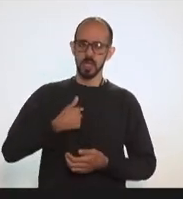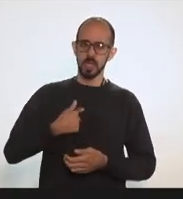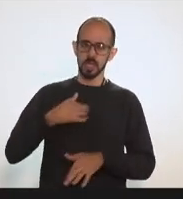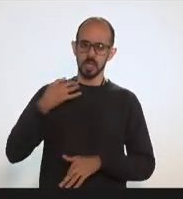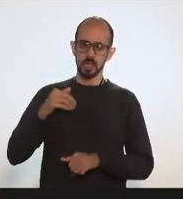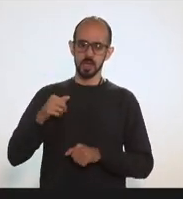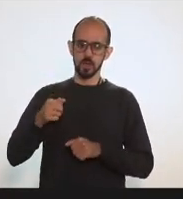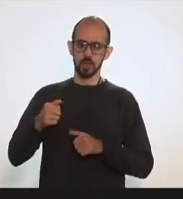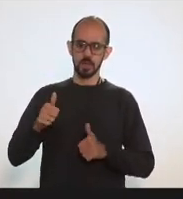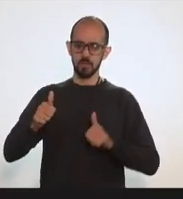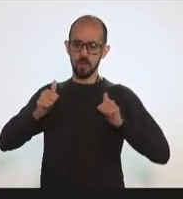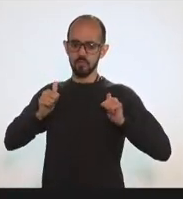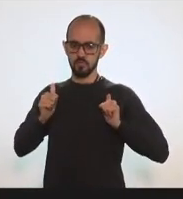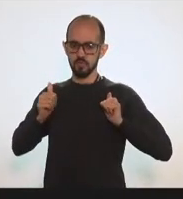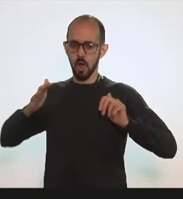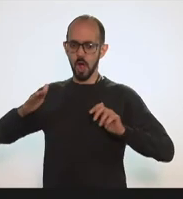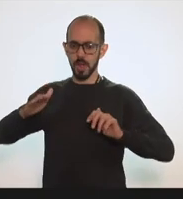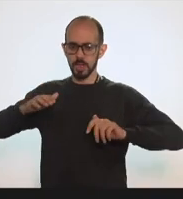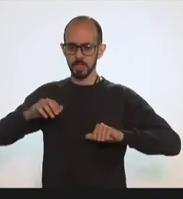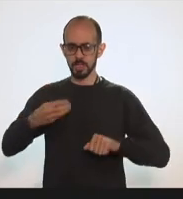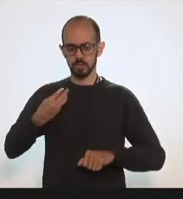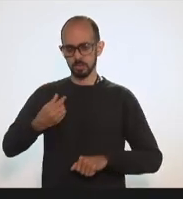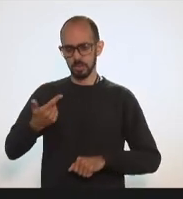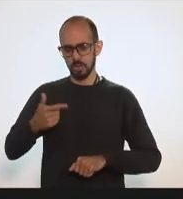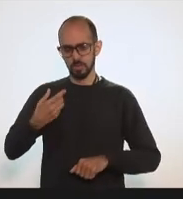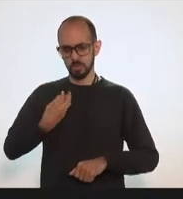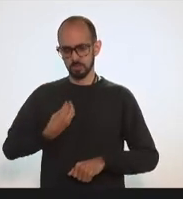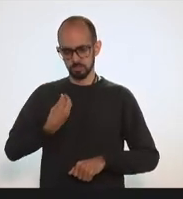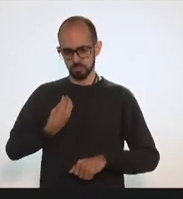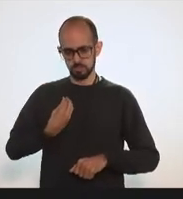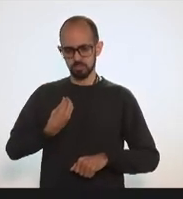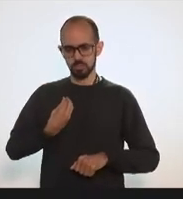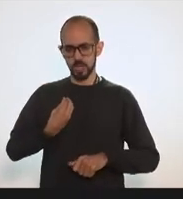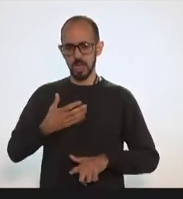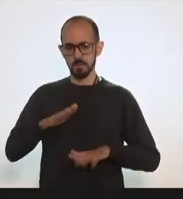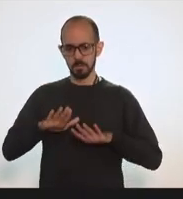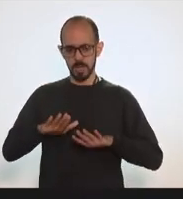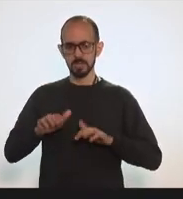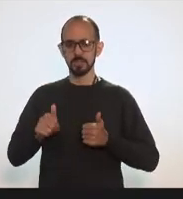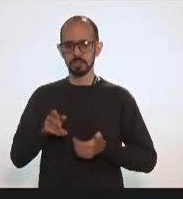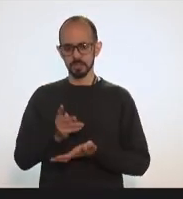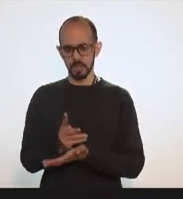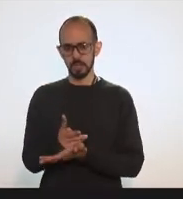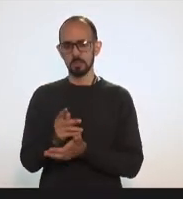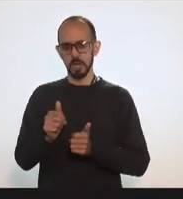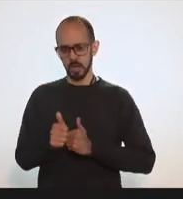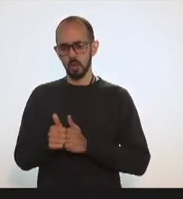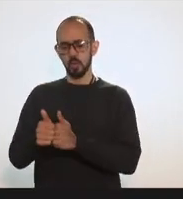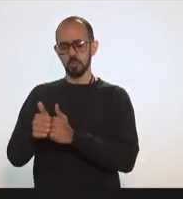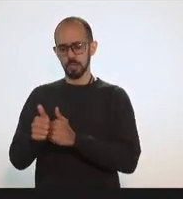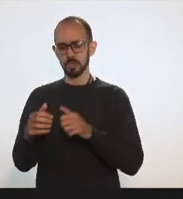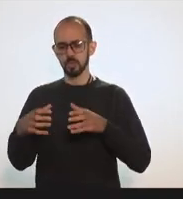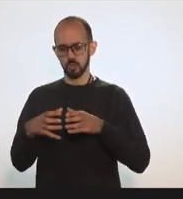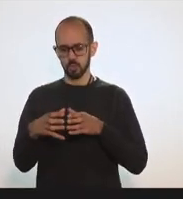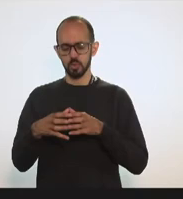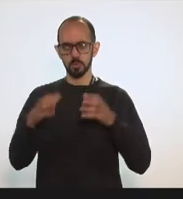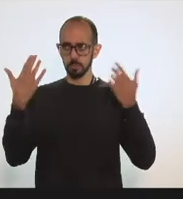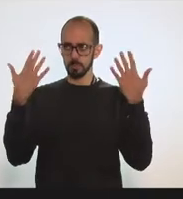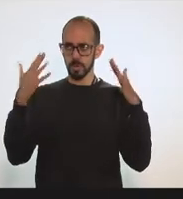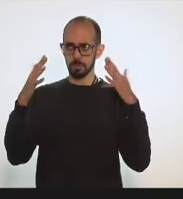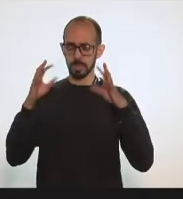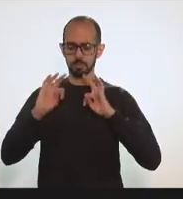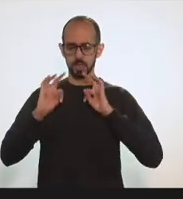secretaria, mas fiquei acompanhando no grupo constantemente. E parabenizar a atuação de todos.